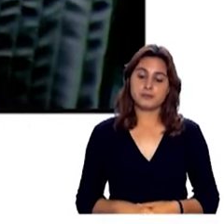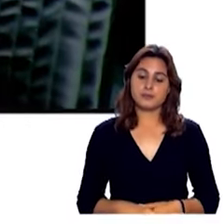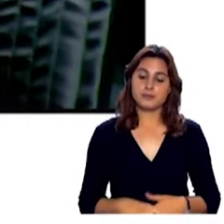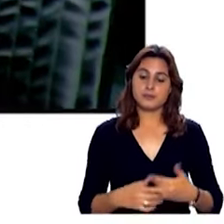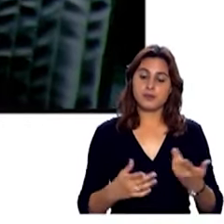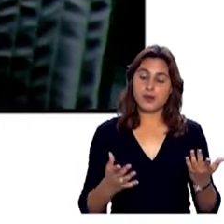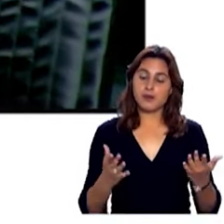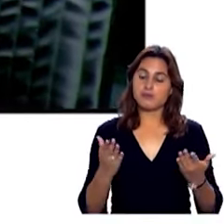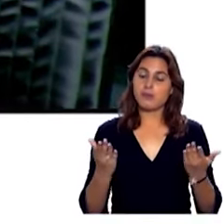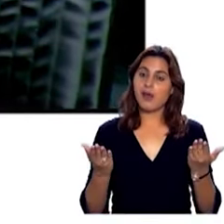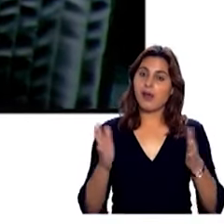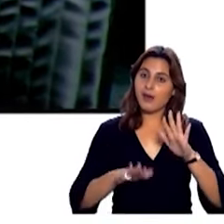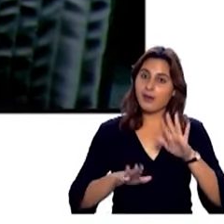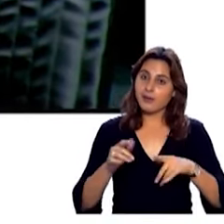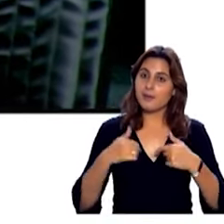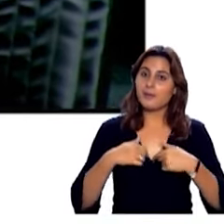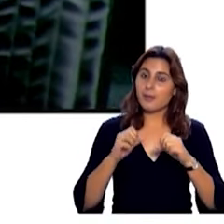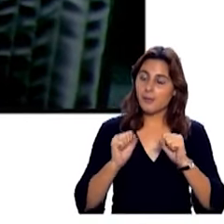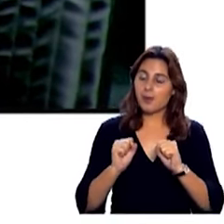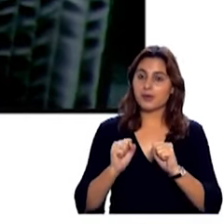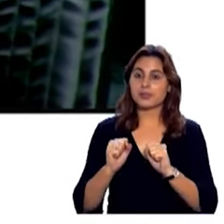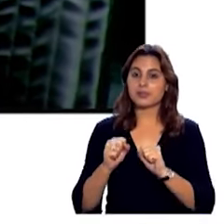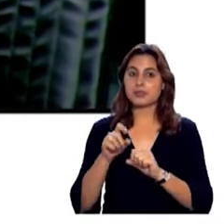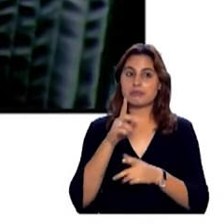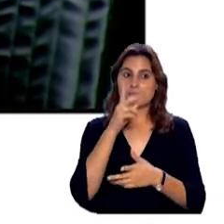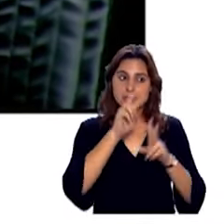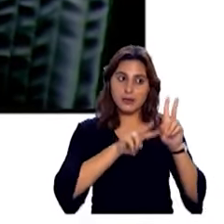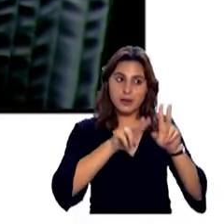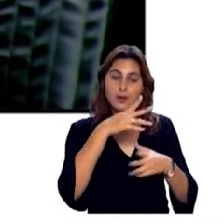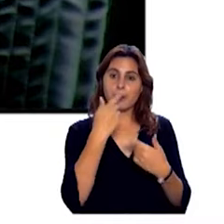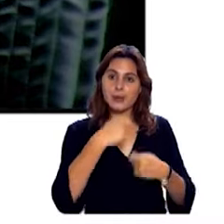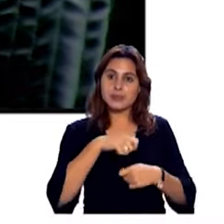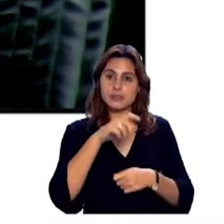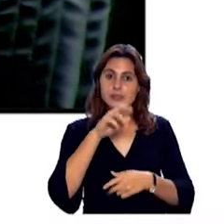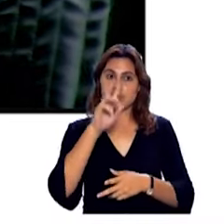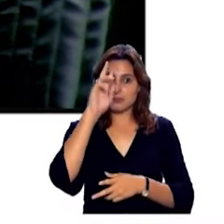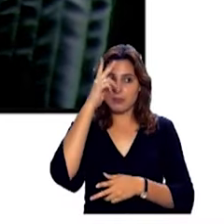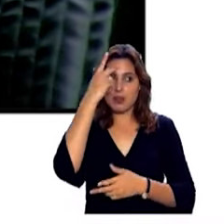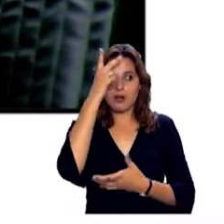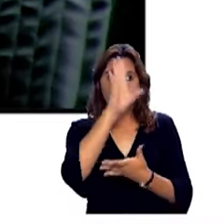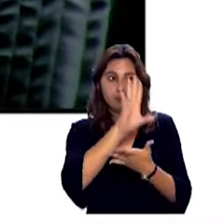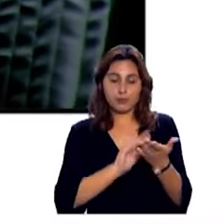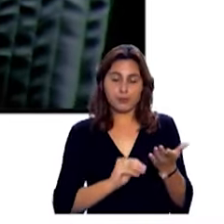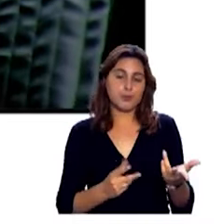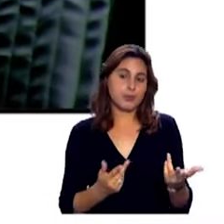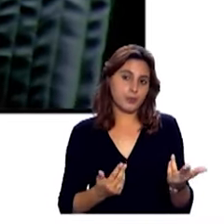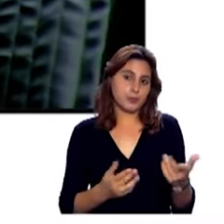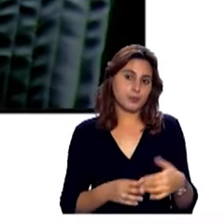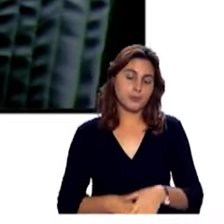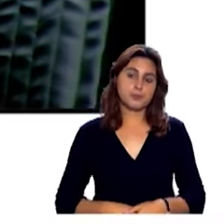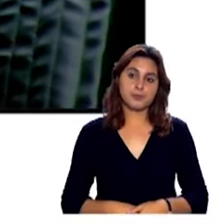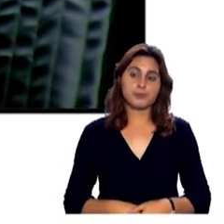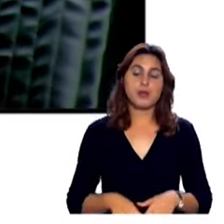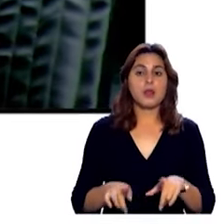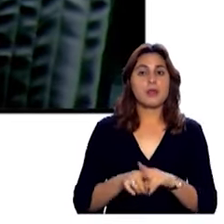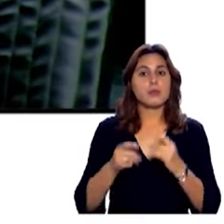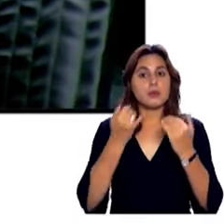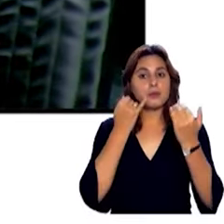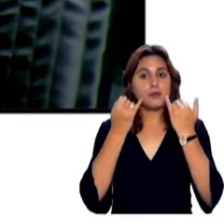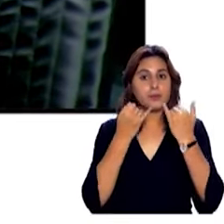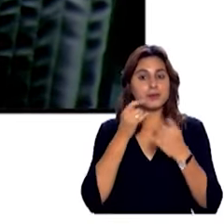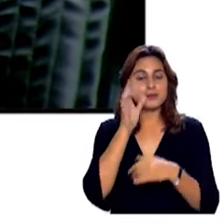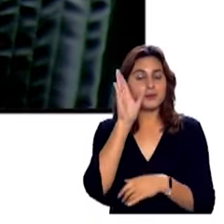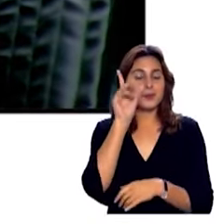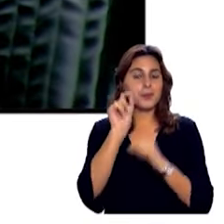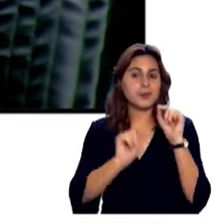um modelo que precisa ser olhado de forma um pouco diferente Há também um outro dado que é curioso que é o fato de que